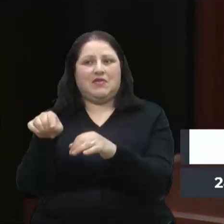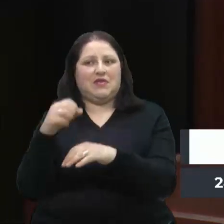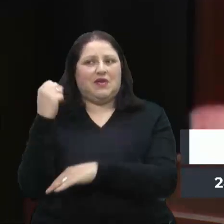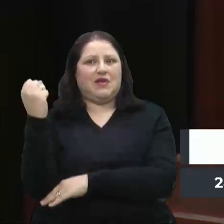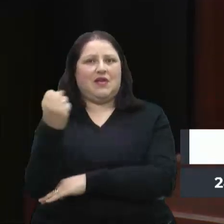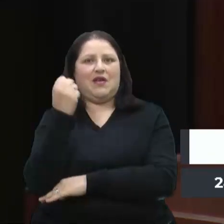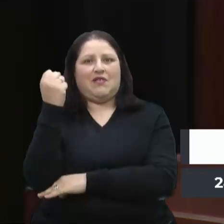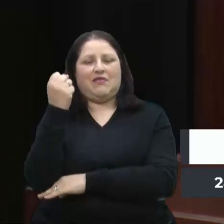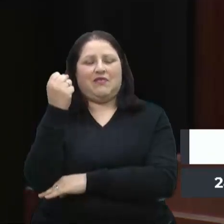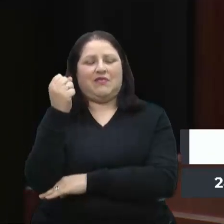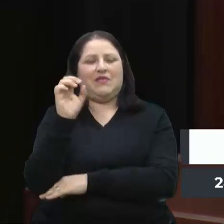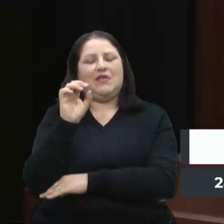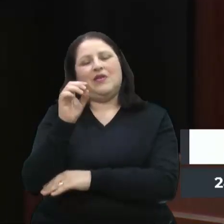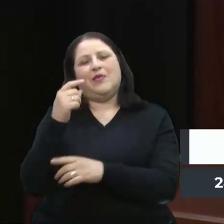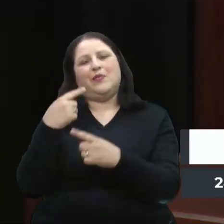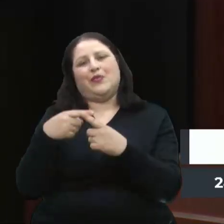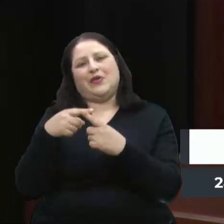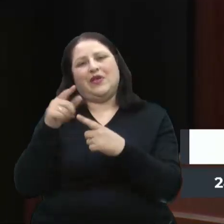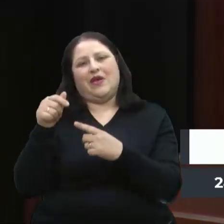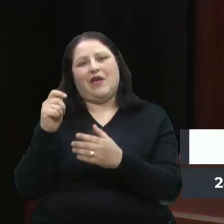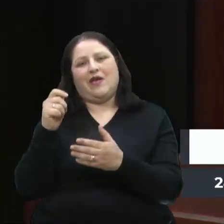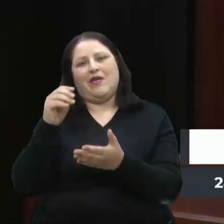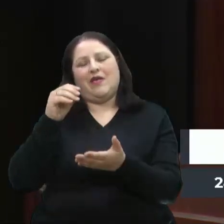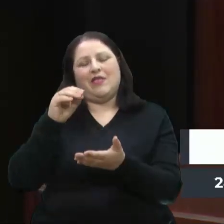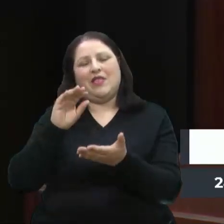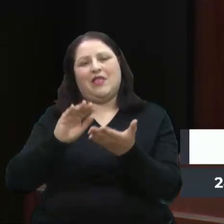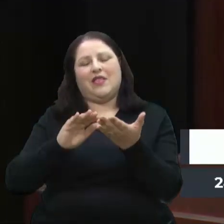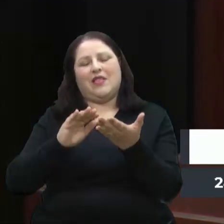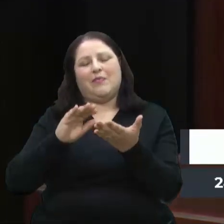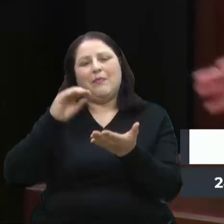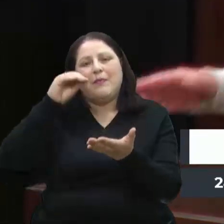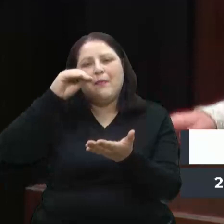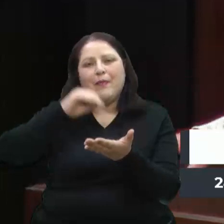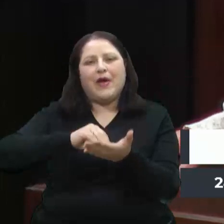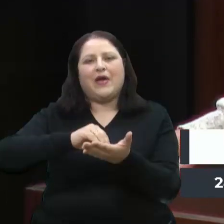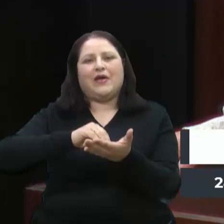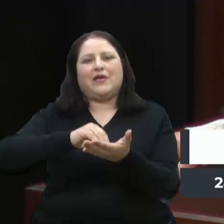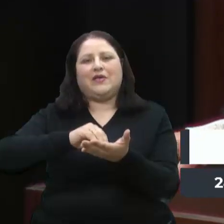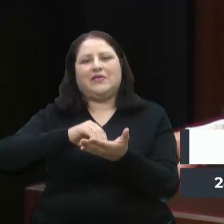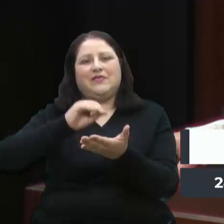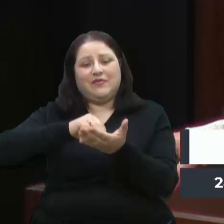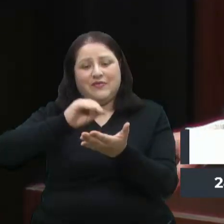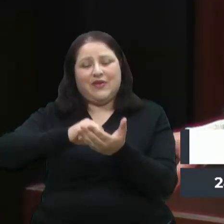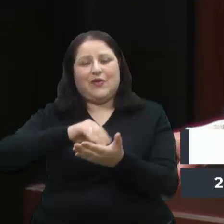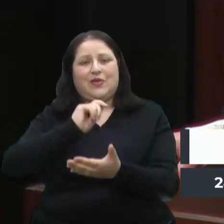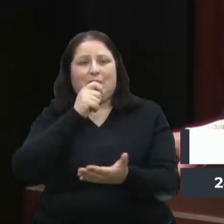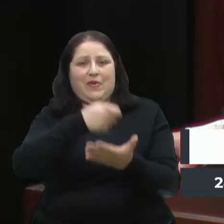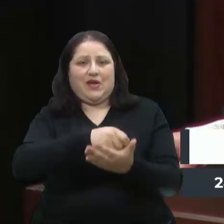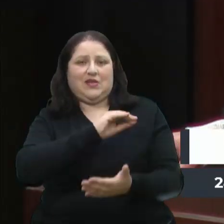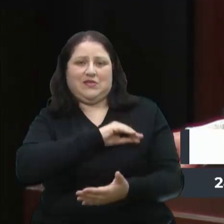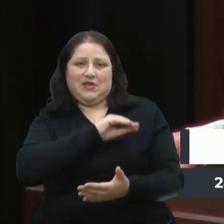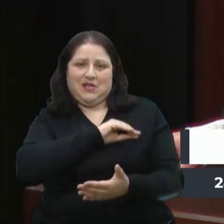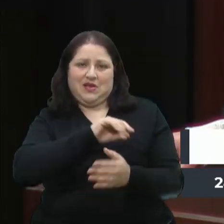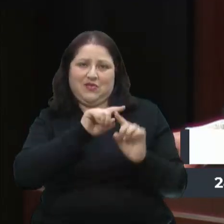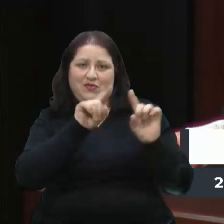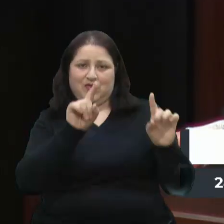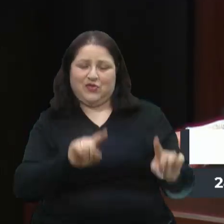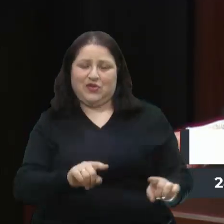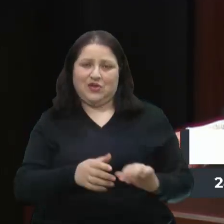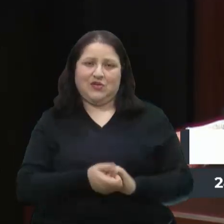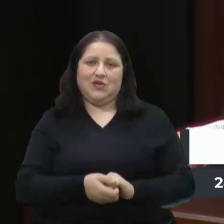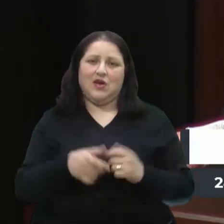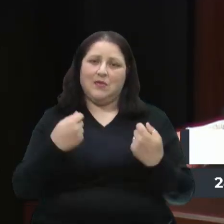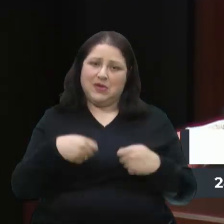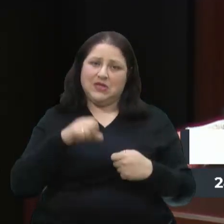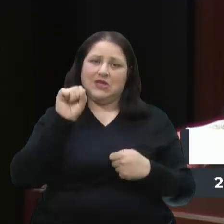como deixar de pagar o salário dos funcionários. Então, que a gente precisa, sim, da colaboração da Prefeitura, que já